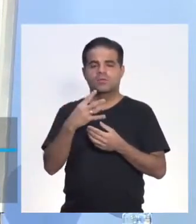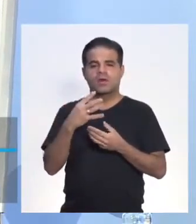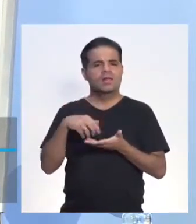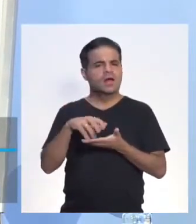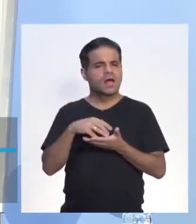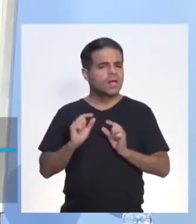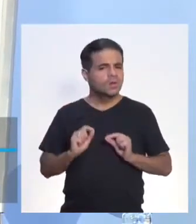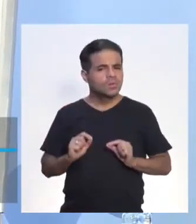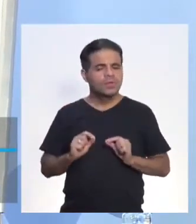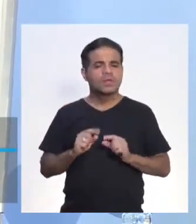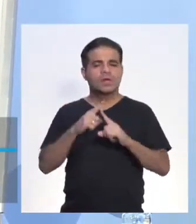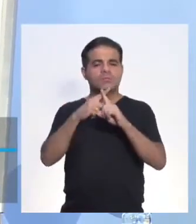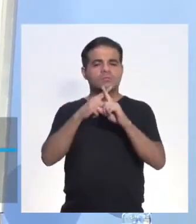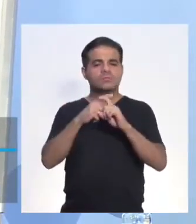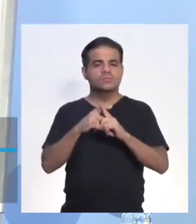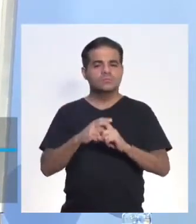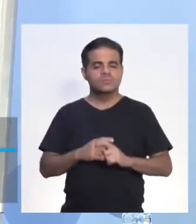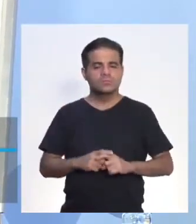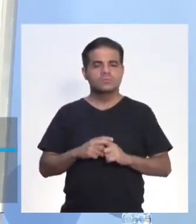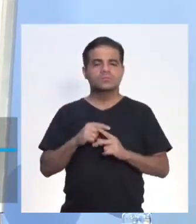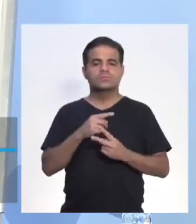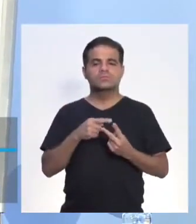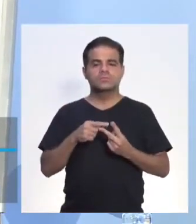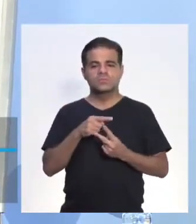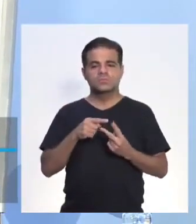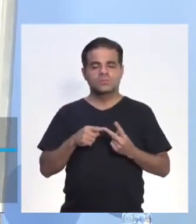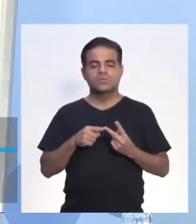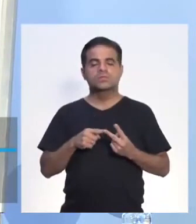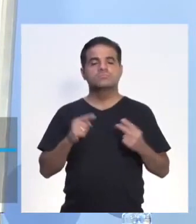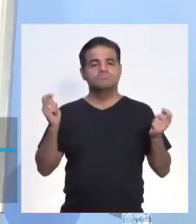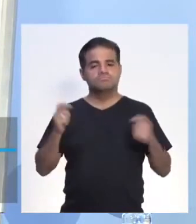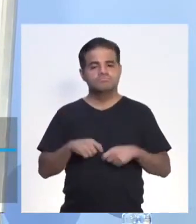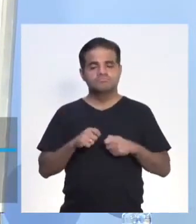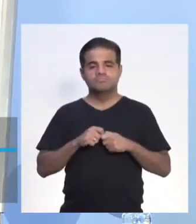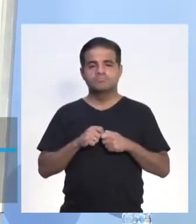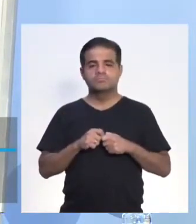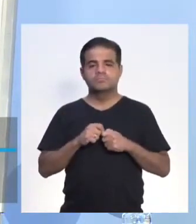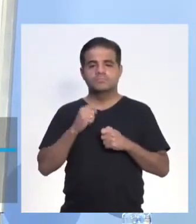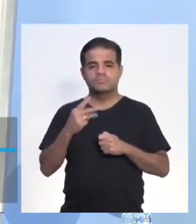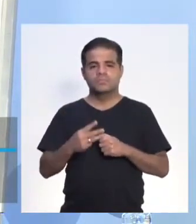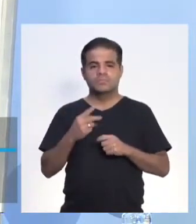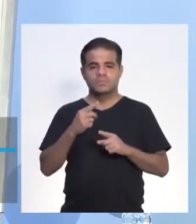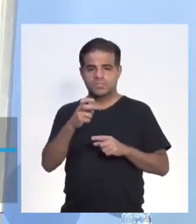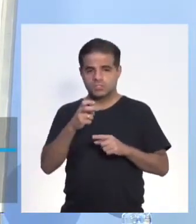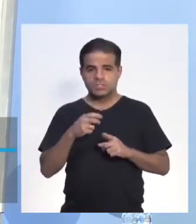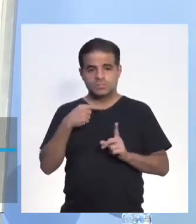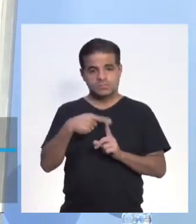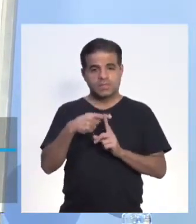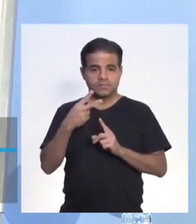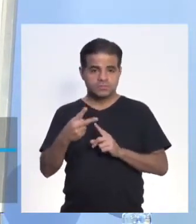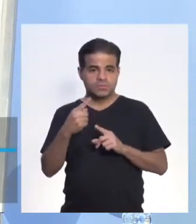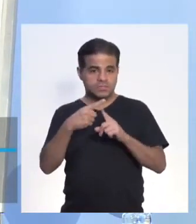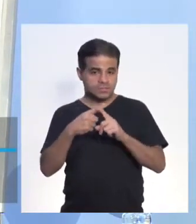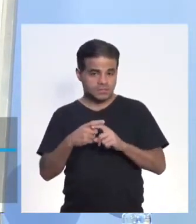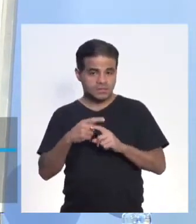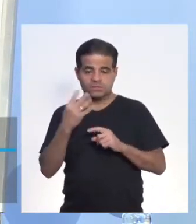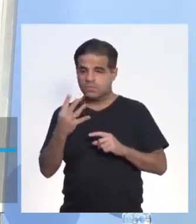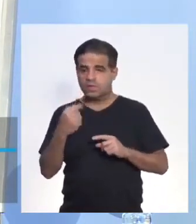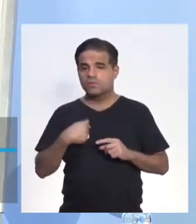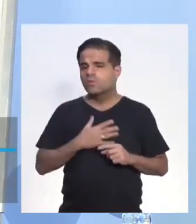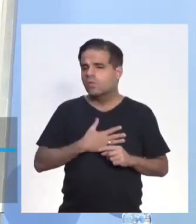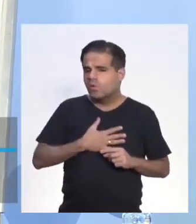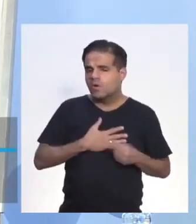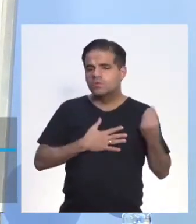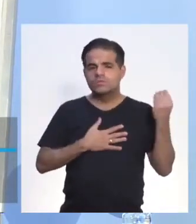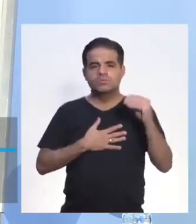a área mesmo? A multiplicação desses dois. Então, eu vou fazer 3x mais 2 vezes 4. Eu gosto de